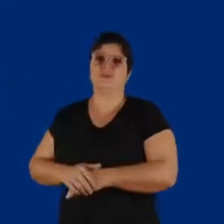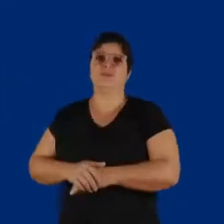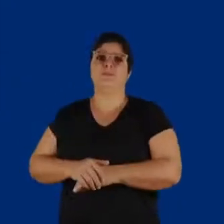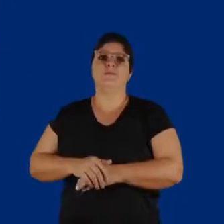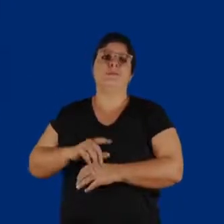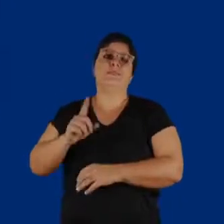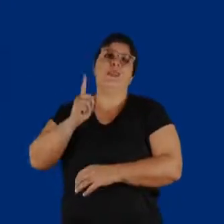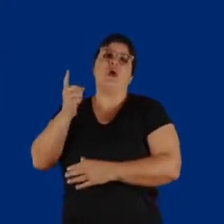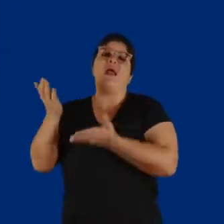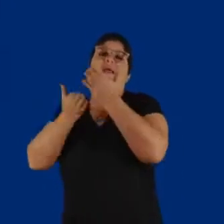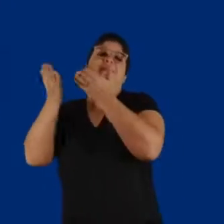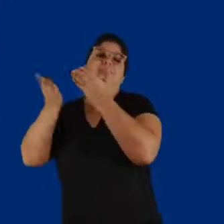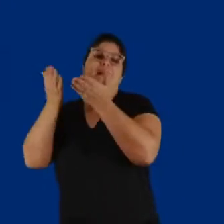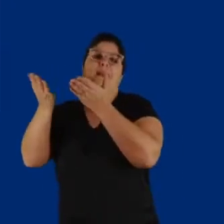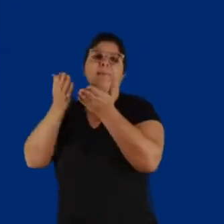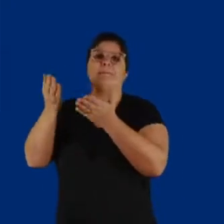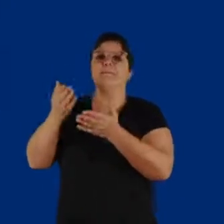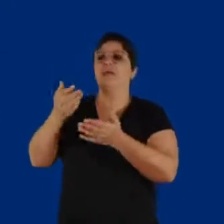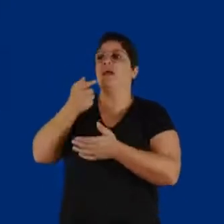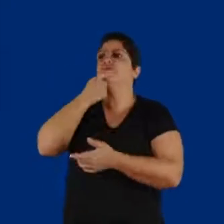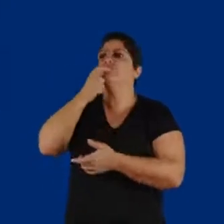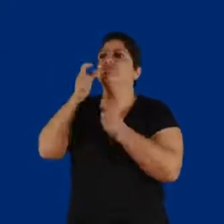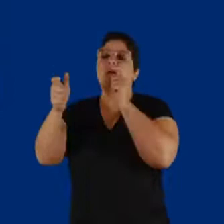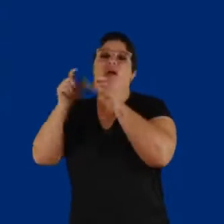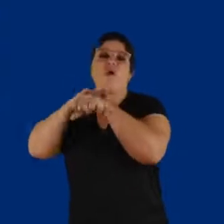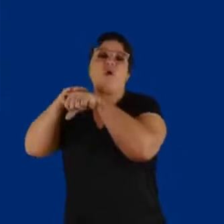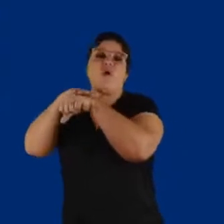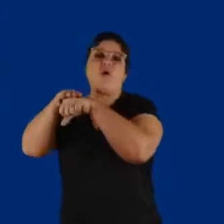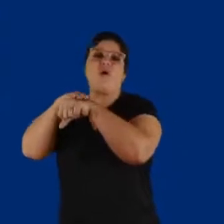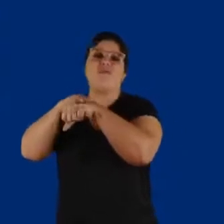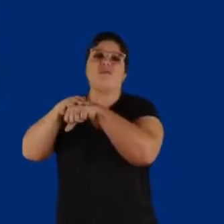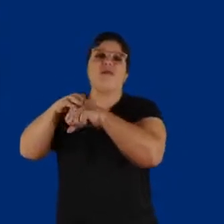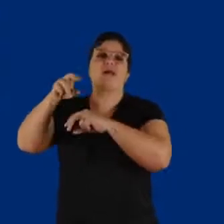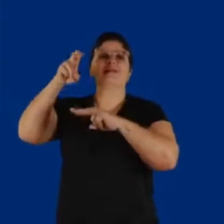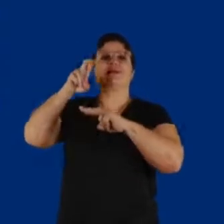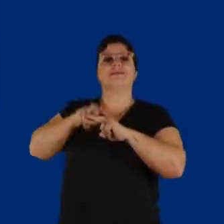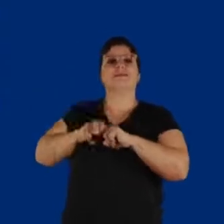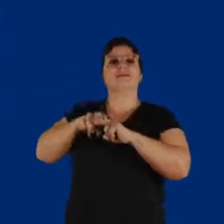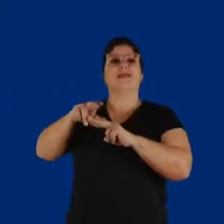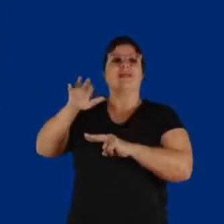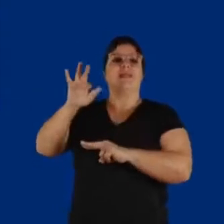Those kind of civilizations that live a mythic world.